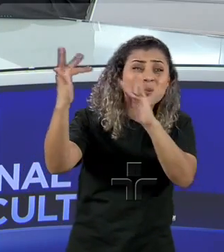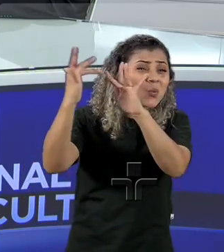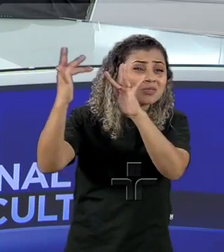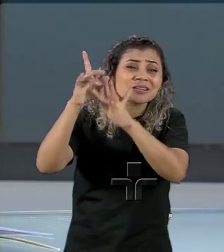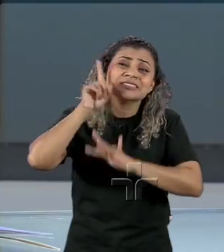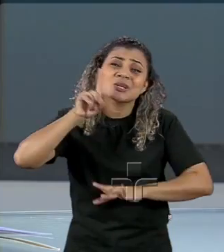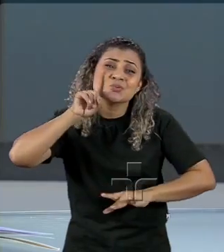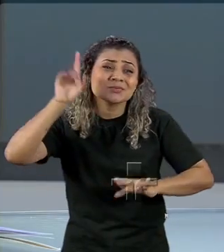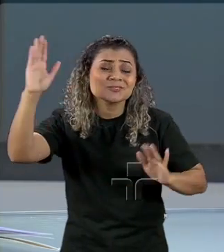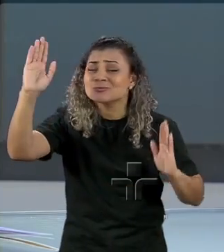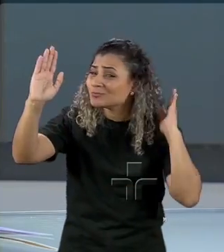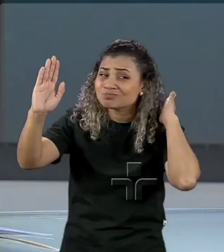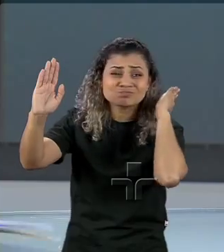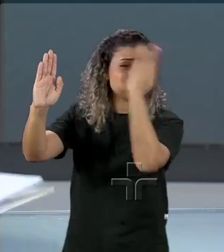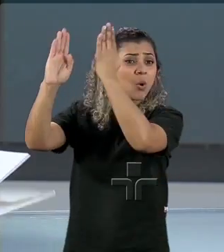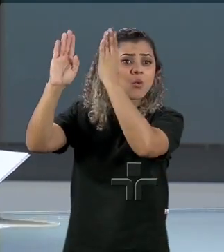esses